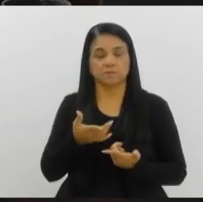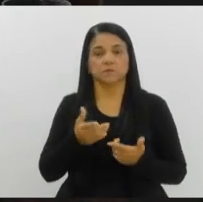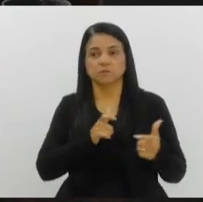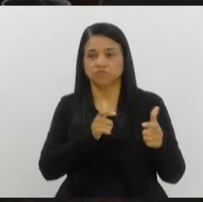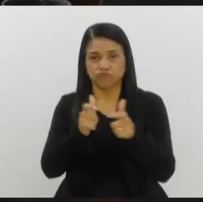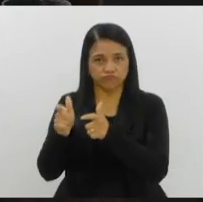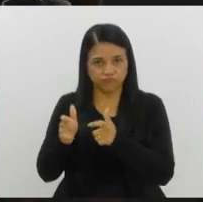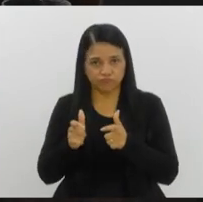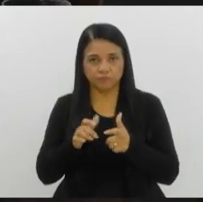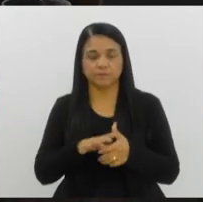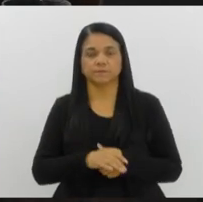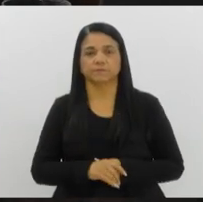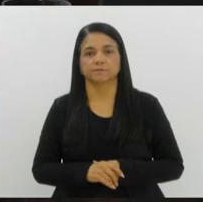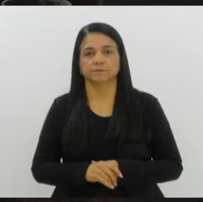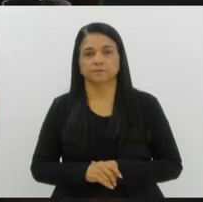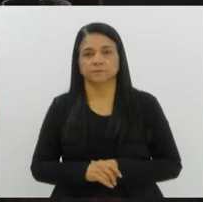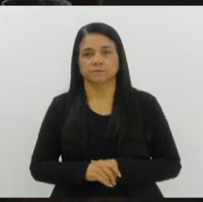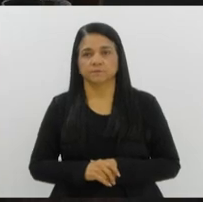providências.